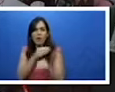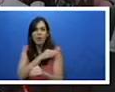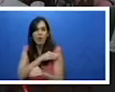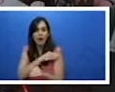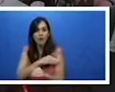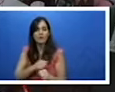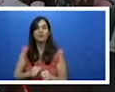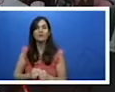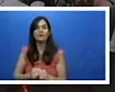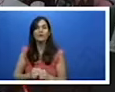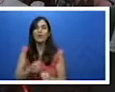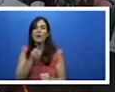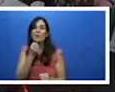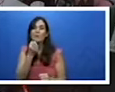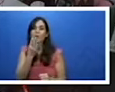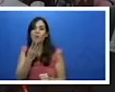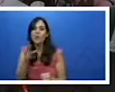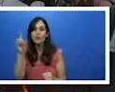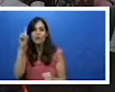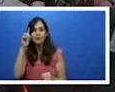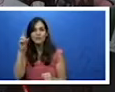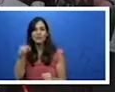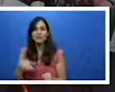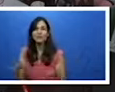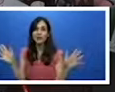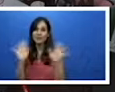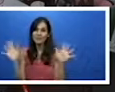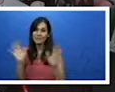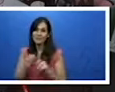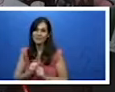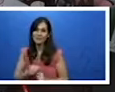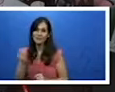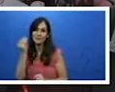dia, um bom final de semana, fiquem com Deus, tá? Um forte abraço.